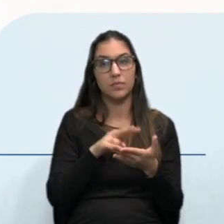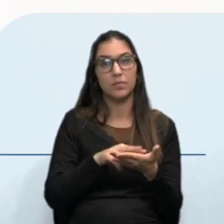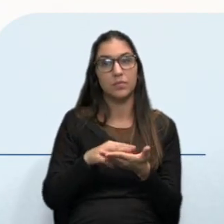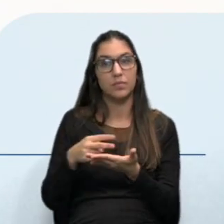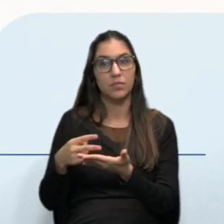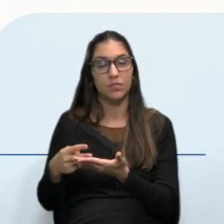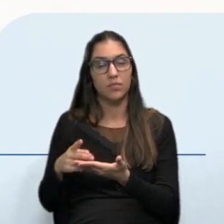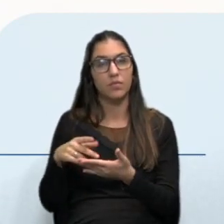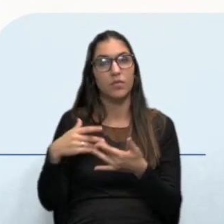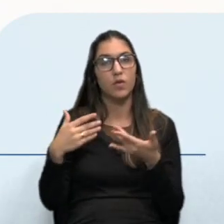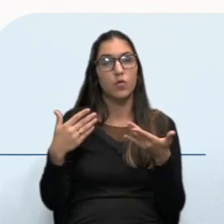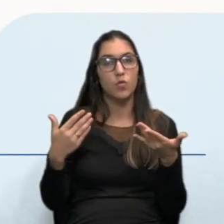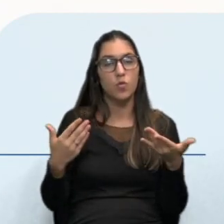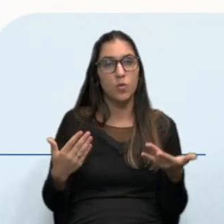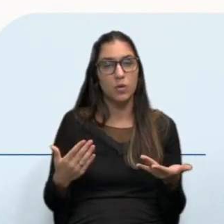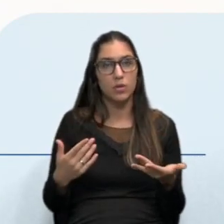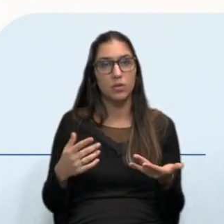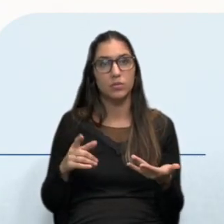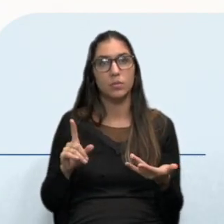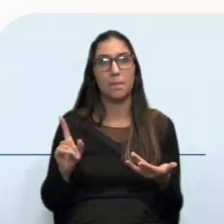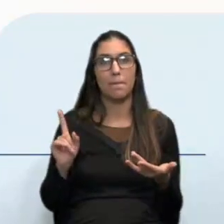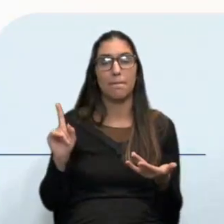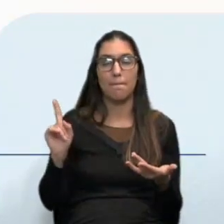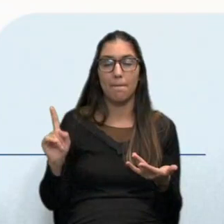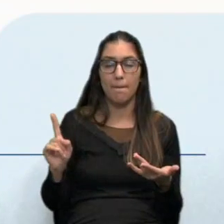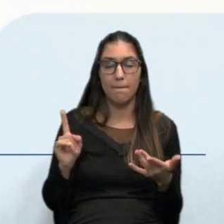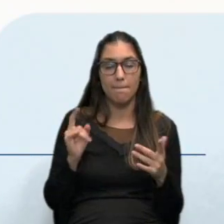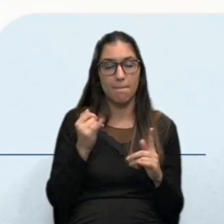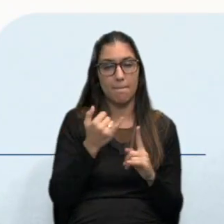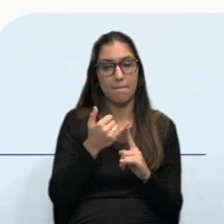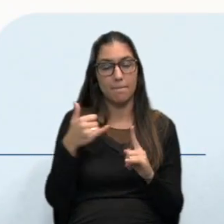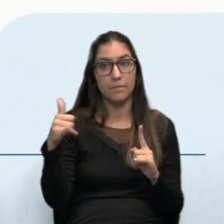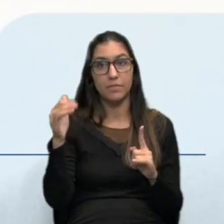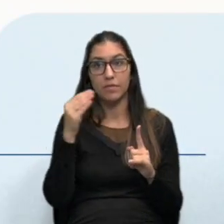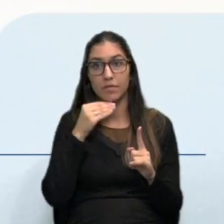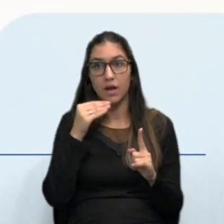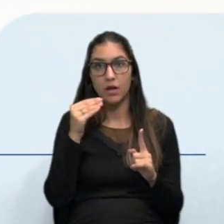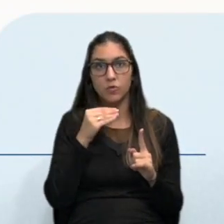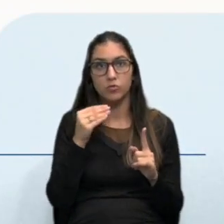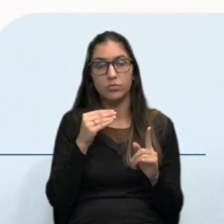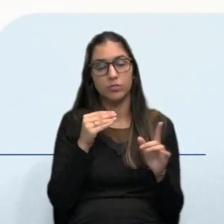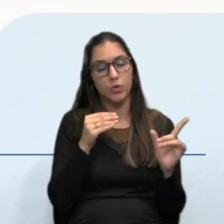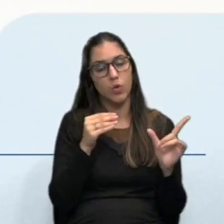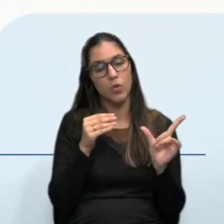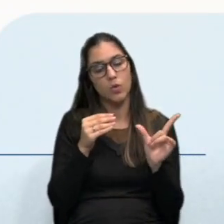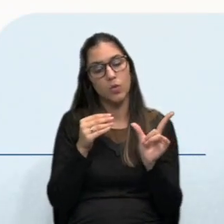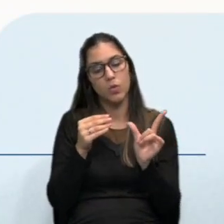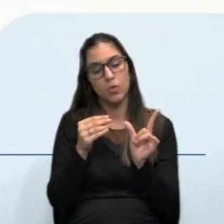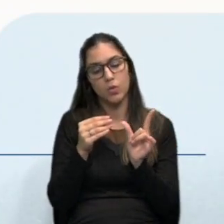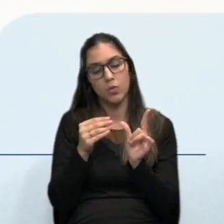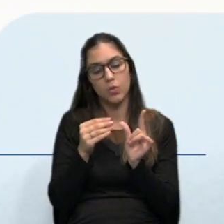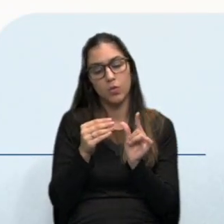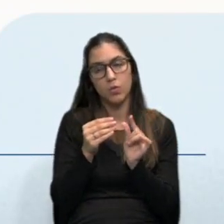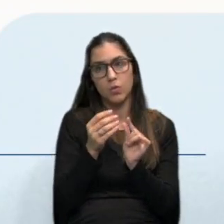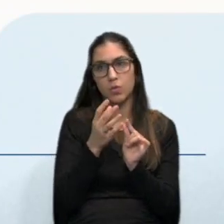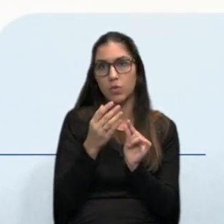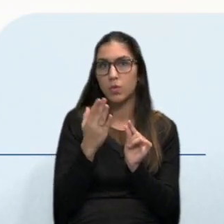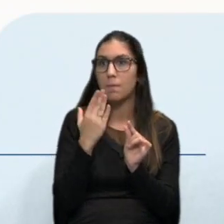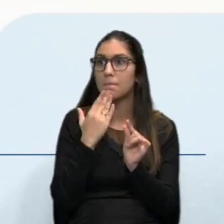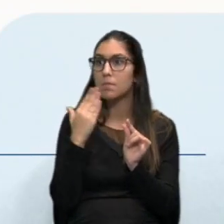Então, quando o sinal ficou fraco de uma estação radiobase, ele faz uma